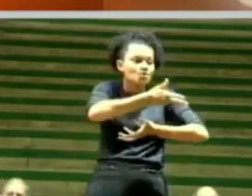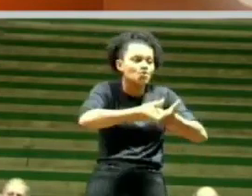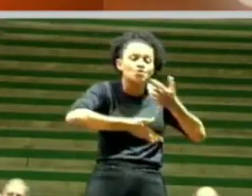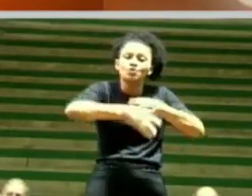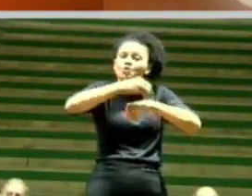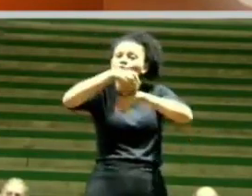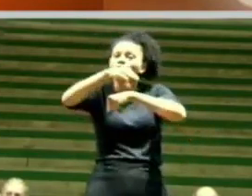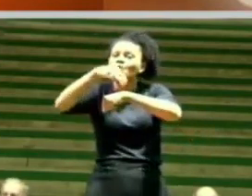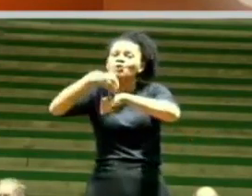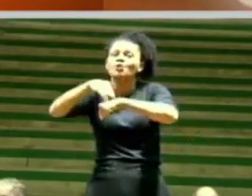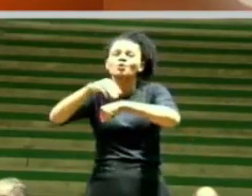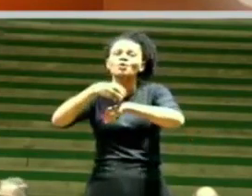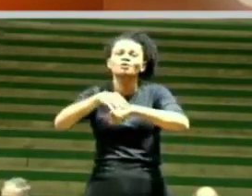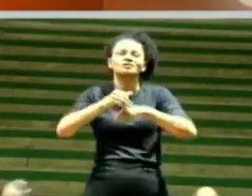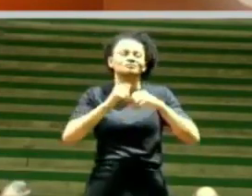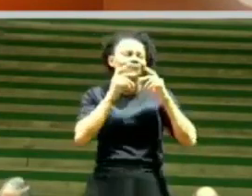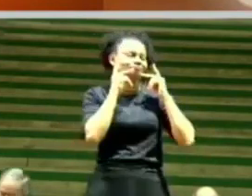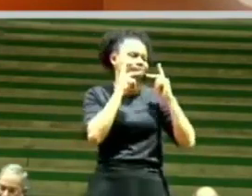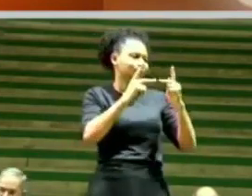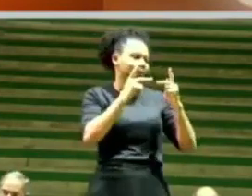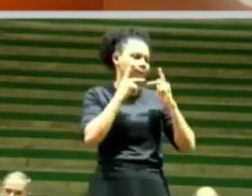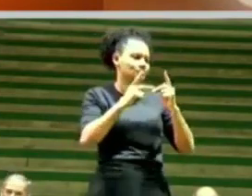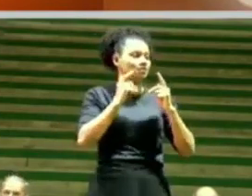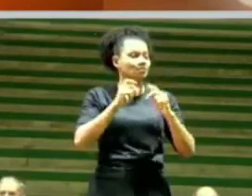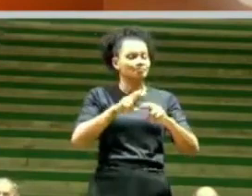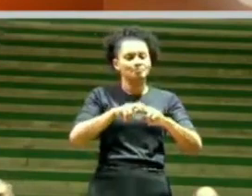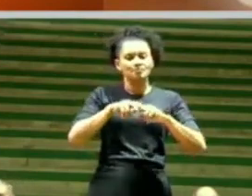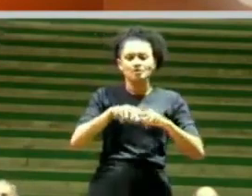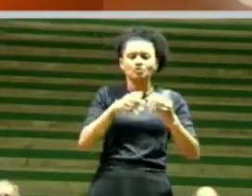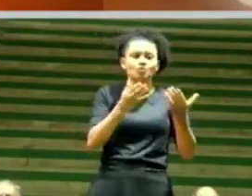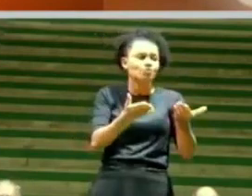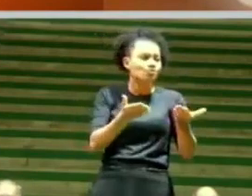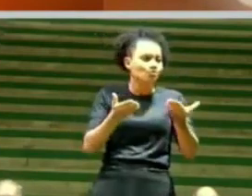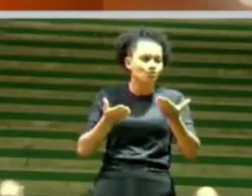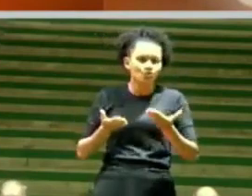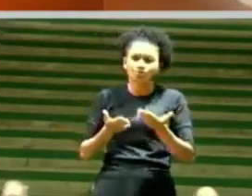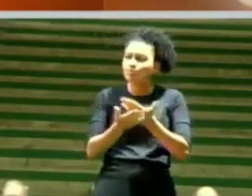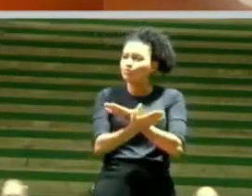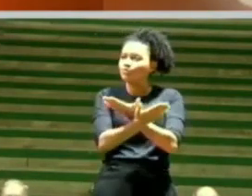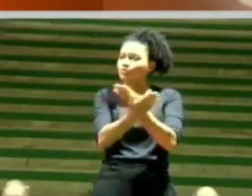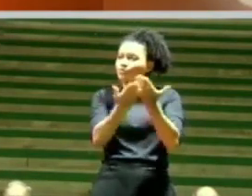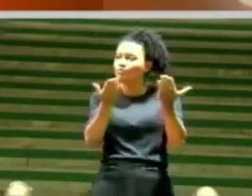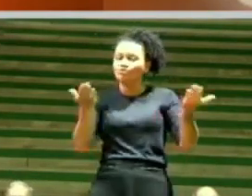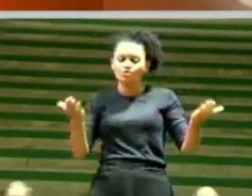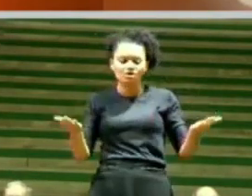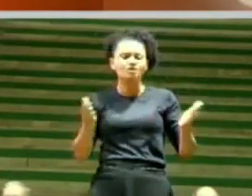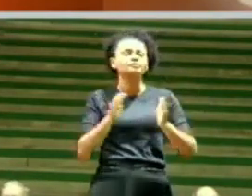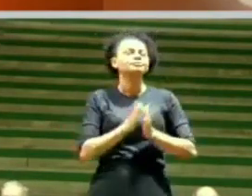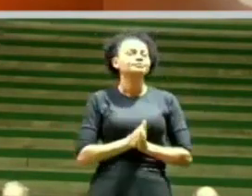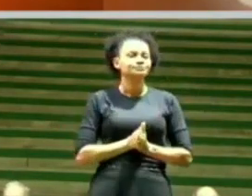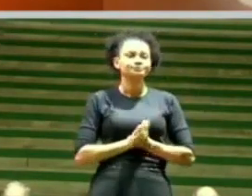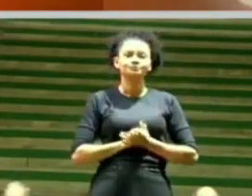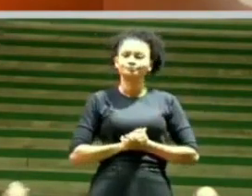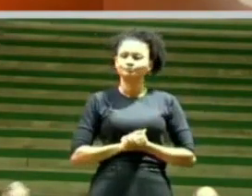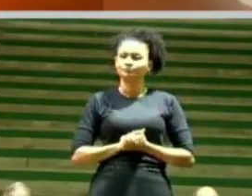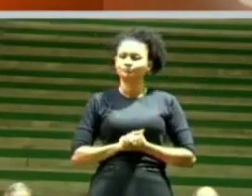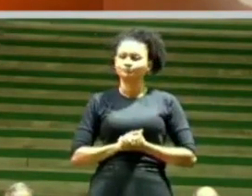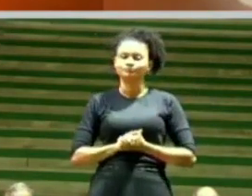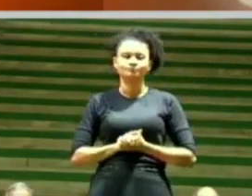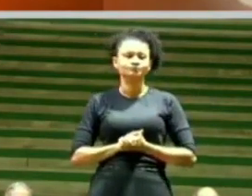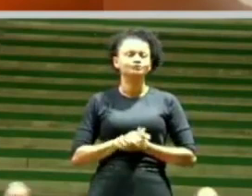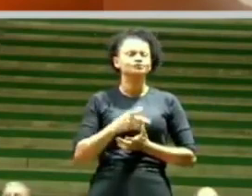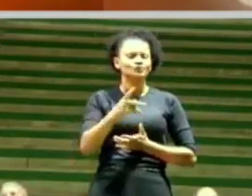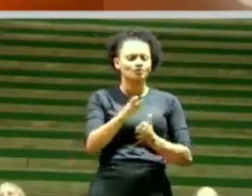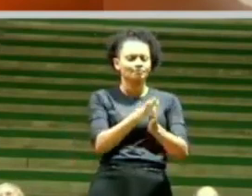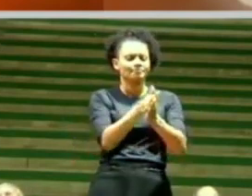uma palavra. E para isso eu quero convidá-los para que abram a